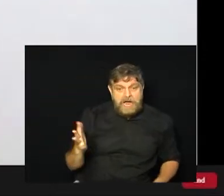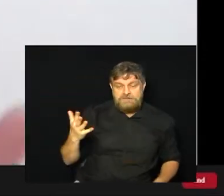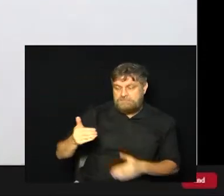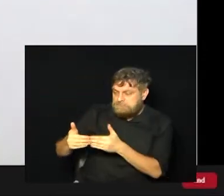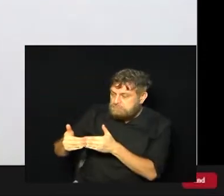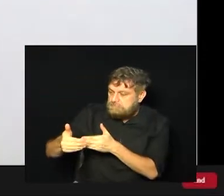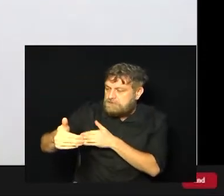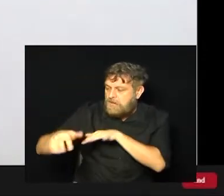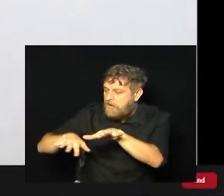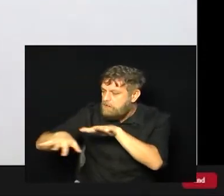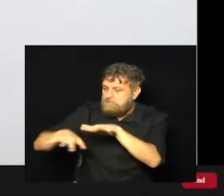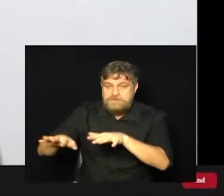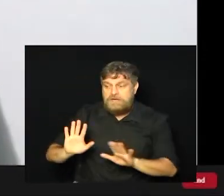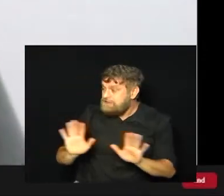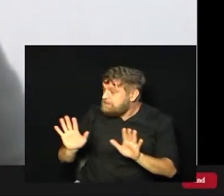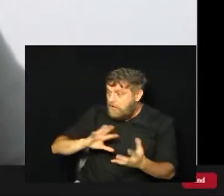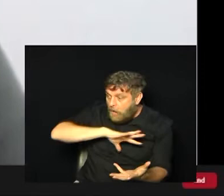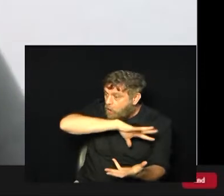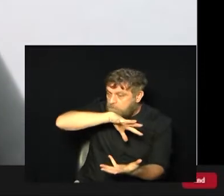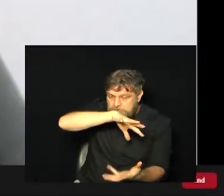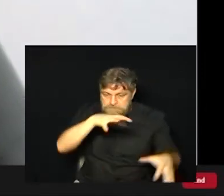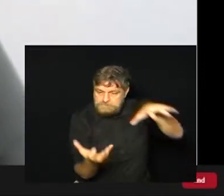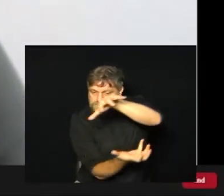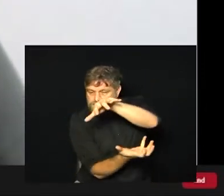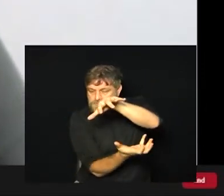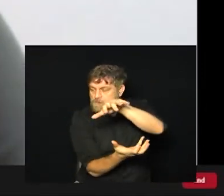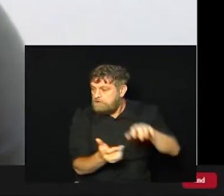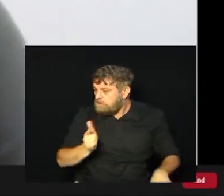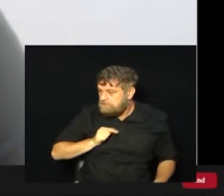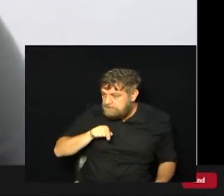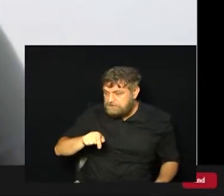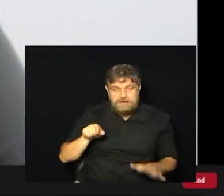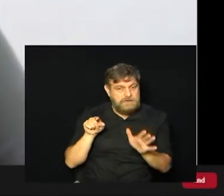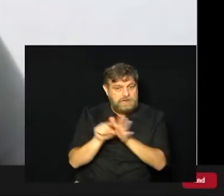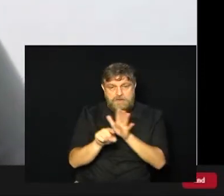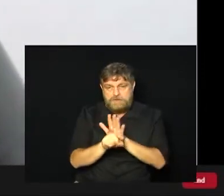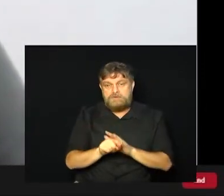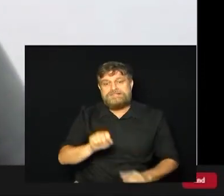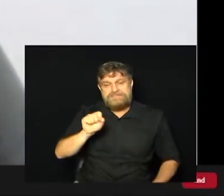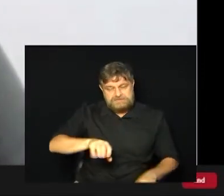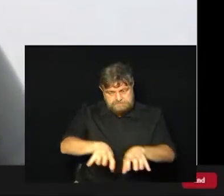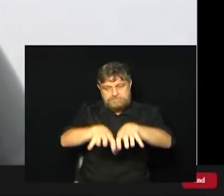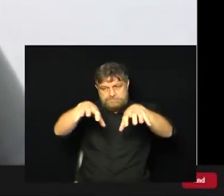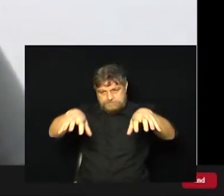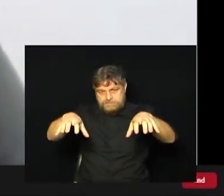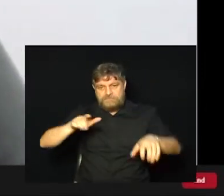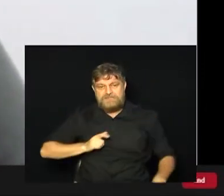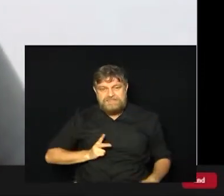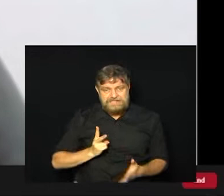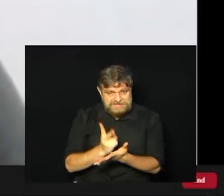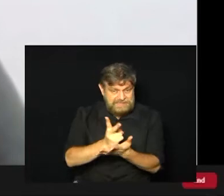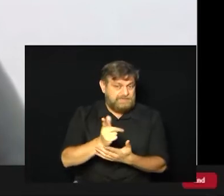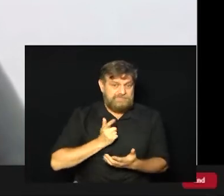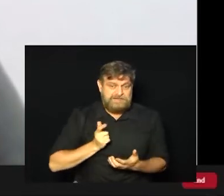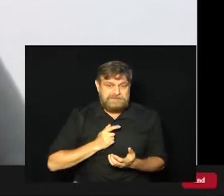a se movimentar. Eu falo, meu amigo, o mundo andou, né? Então, na sua pergunta é isso, Gabriel. A gente sempre vai ter 2